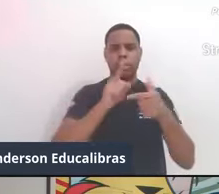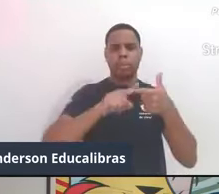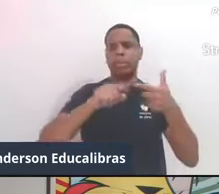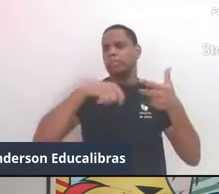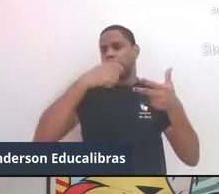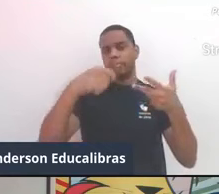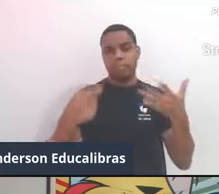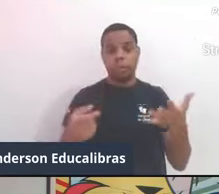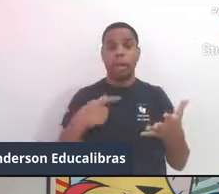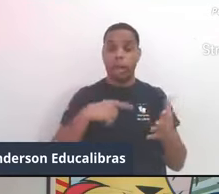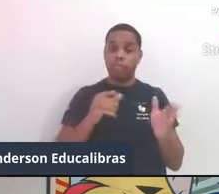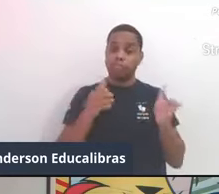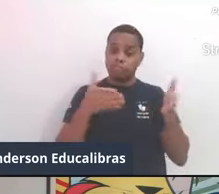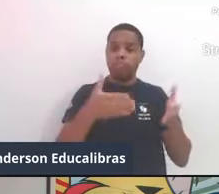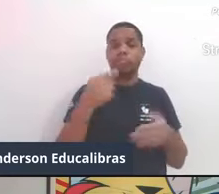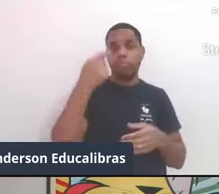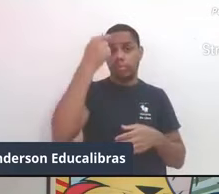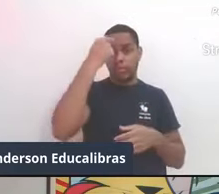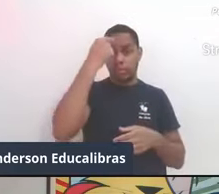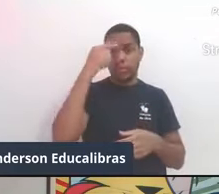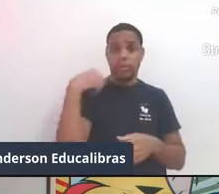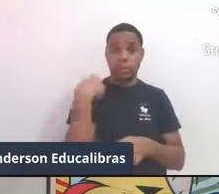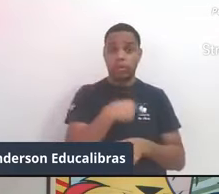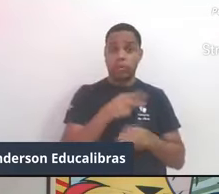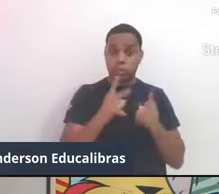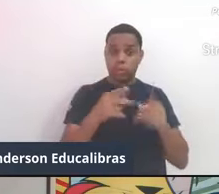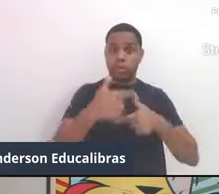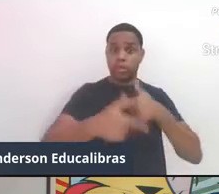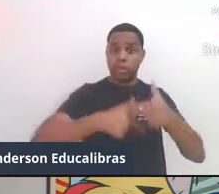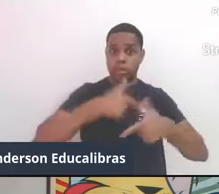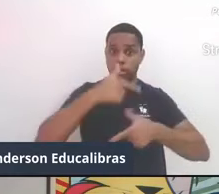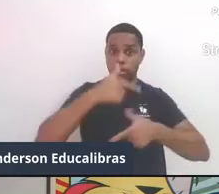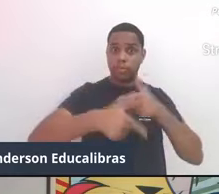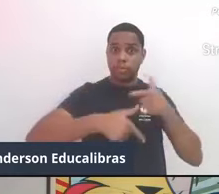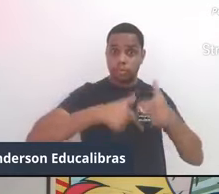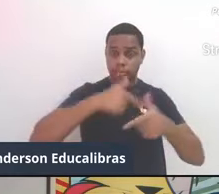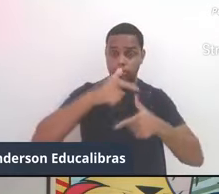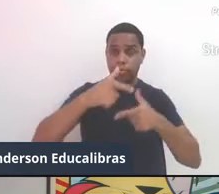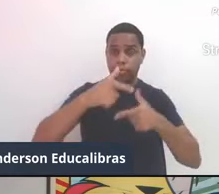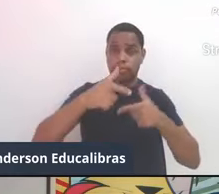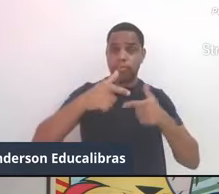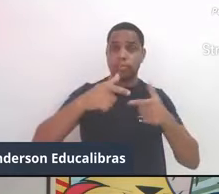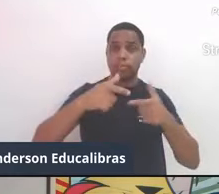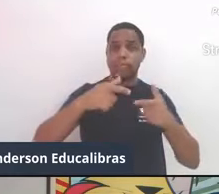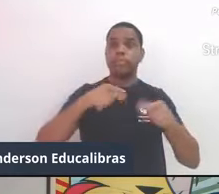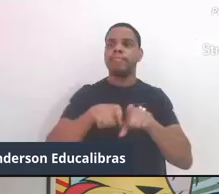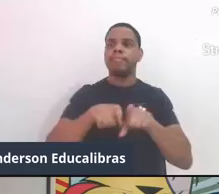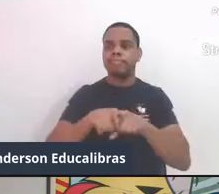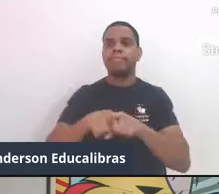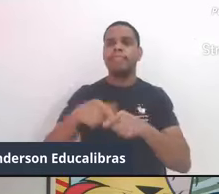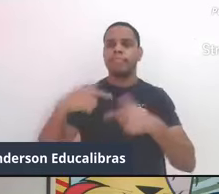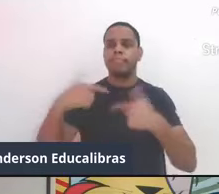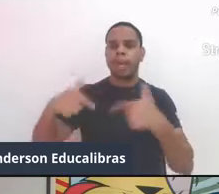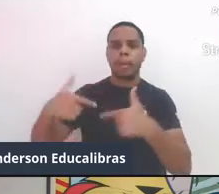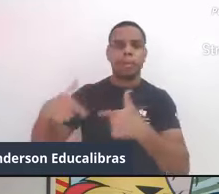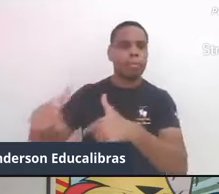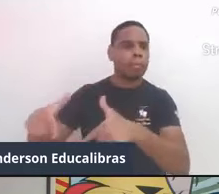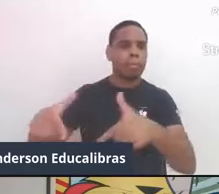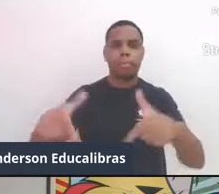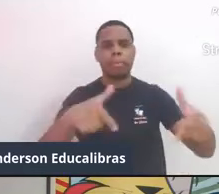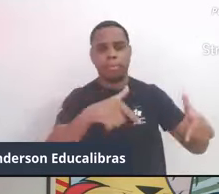estamos continuando a nossa atuação de maneira virtual intensamente. Nós temos uma programação